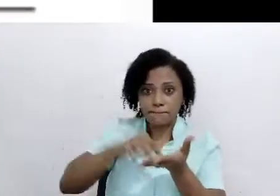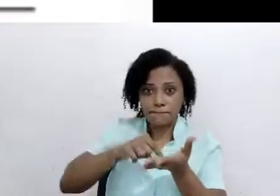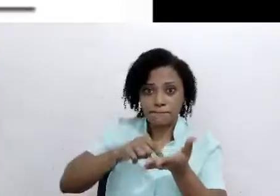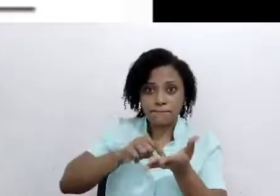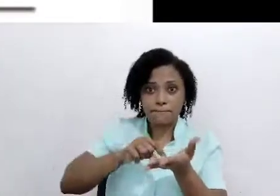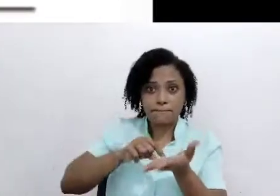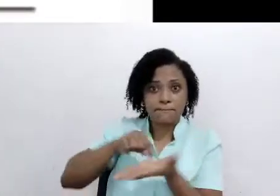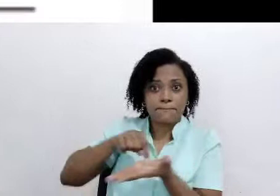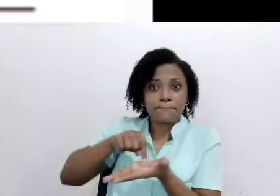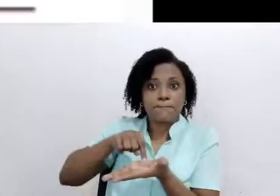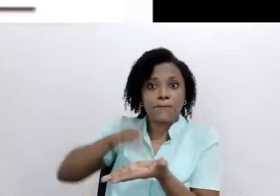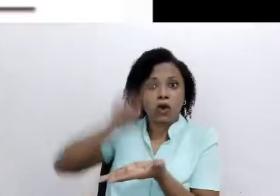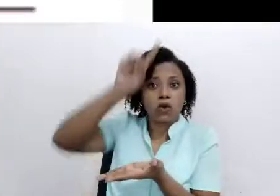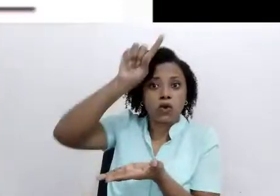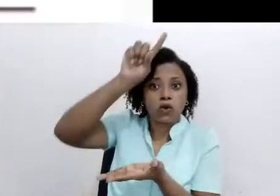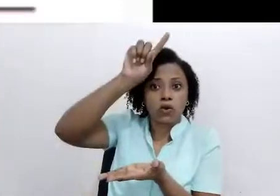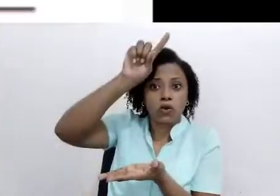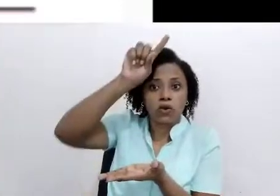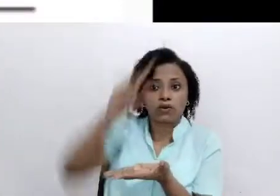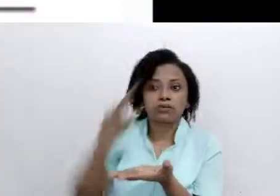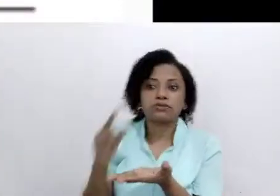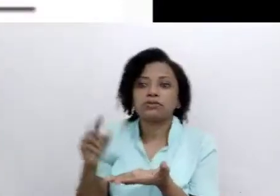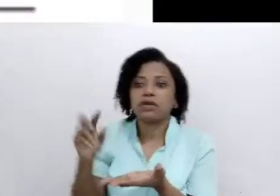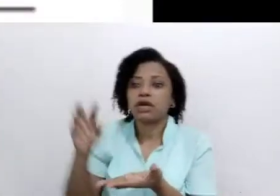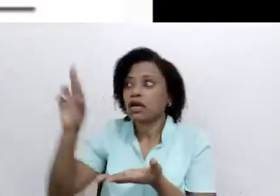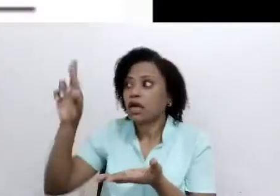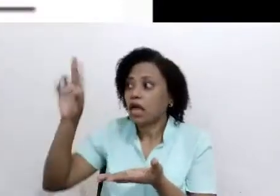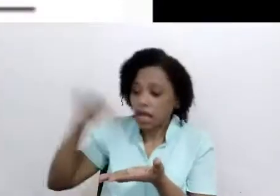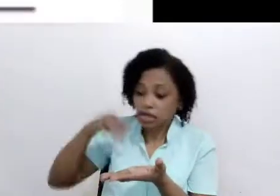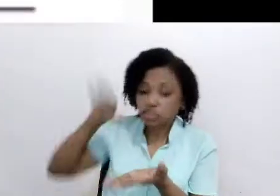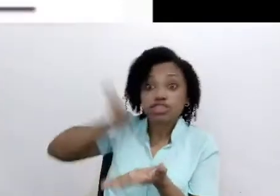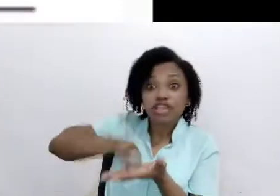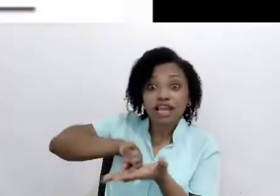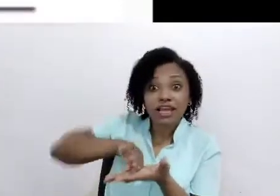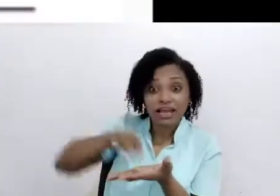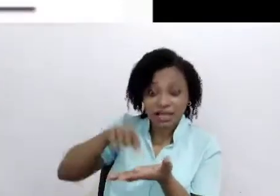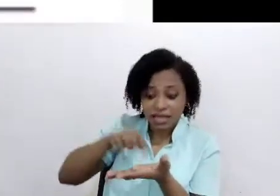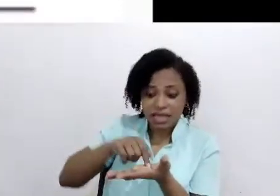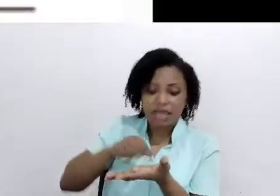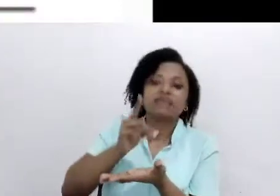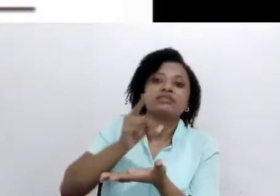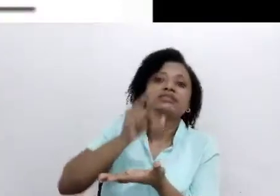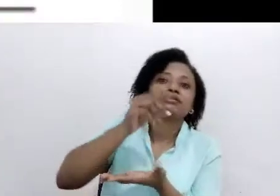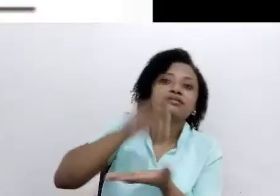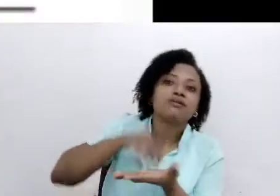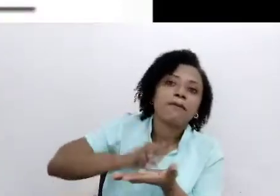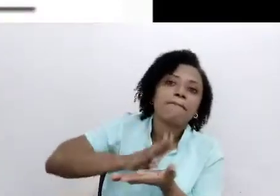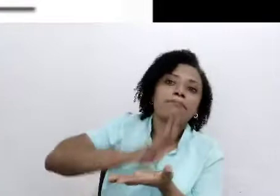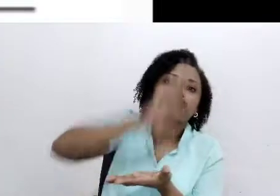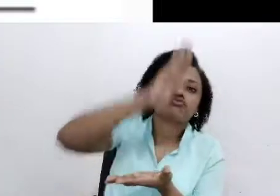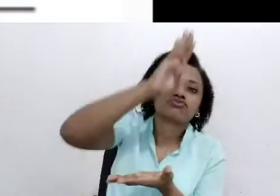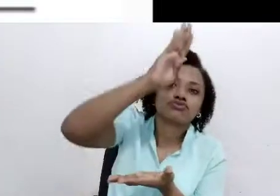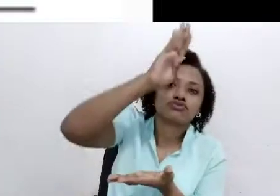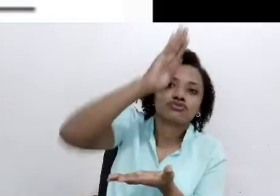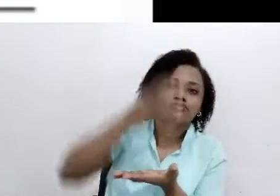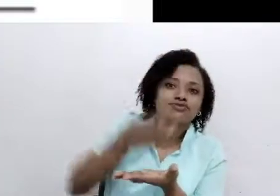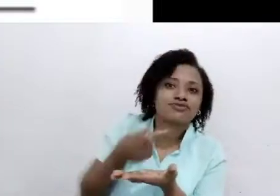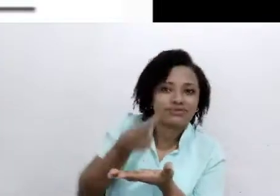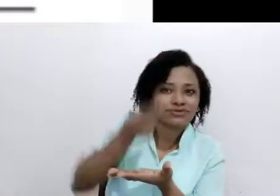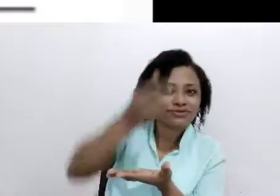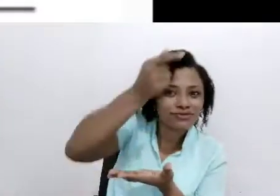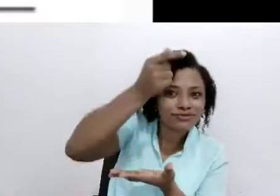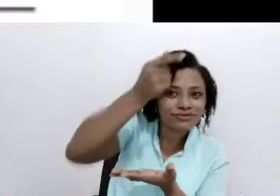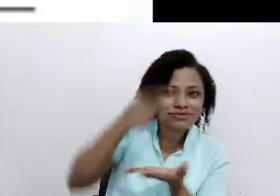raio incidente é o raio que chega, raio refletido é o raio que sai e a